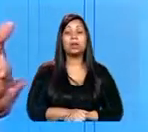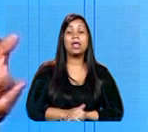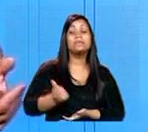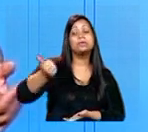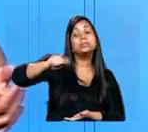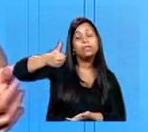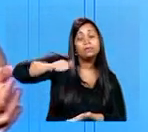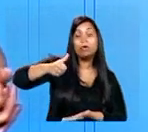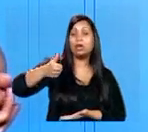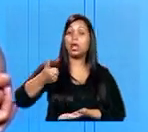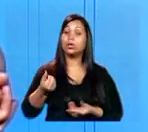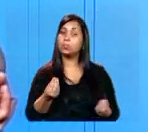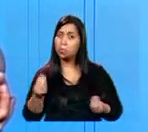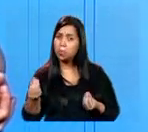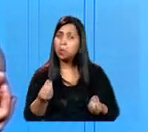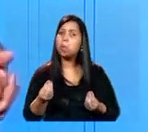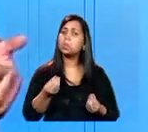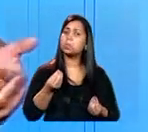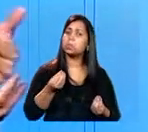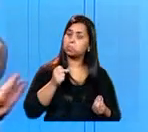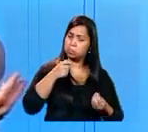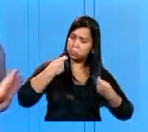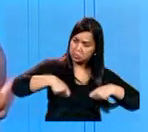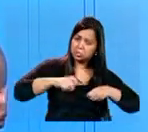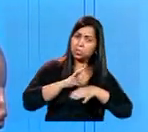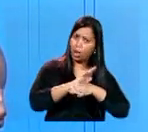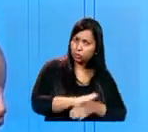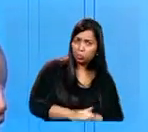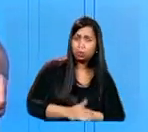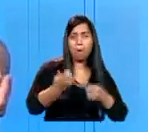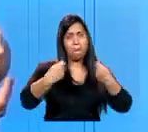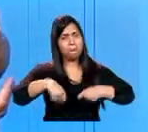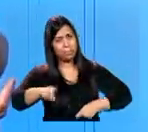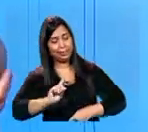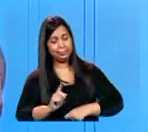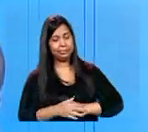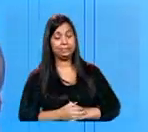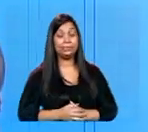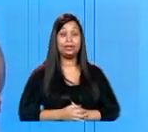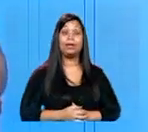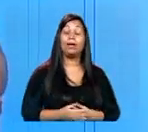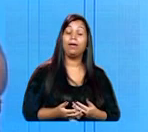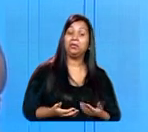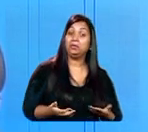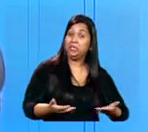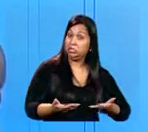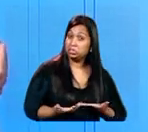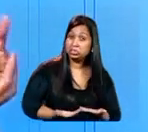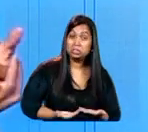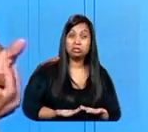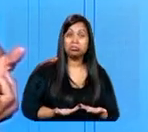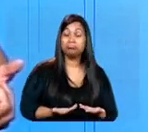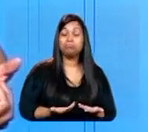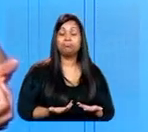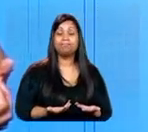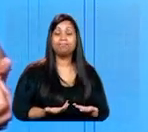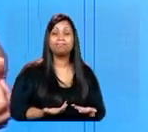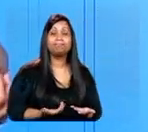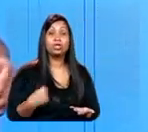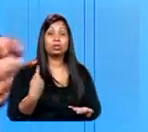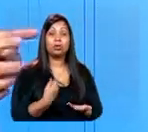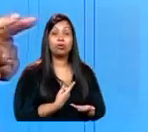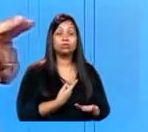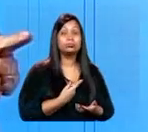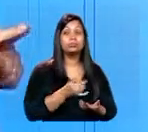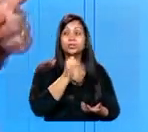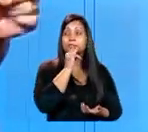Vai ser avaliado o caso para ver se tem critério e aí ele chega para nós. Nós não temos demanda reprimida. O